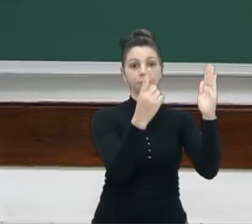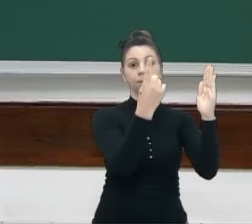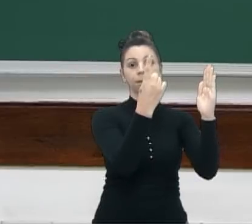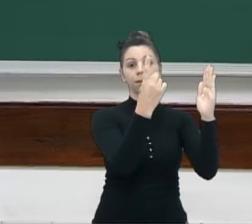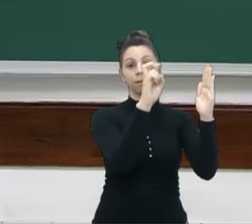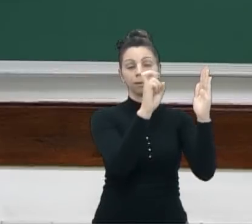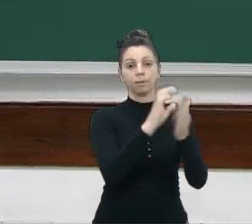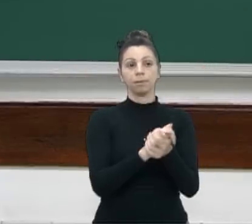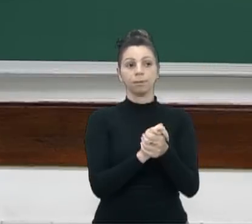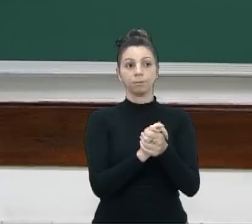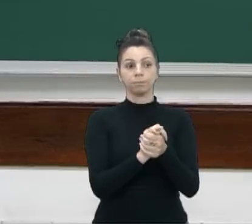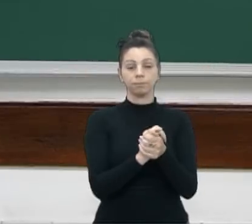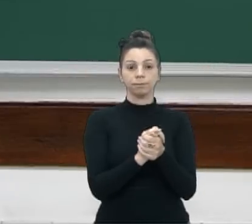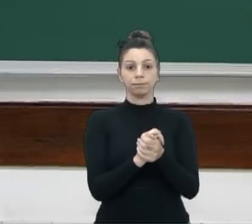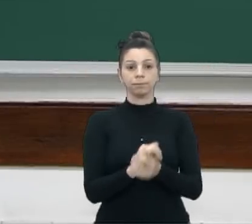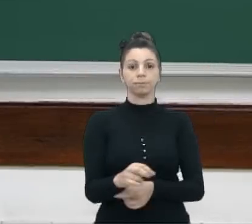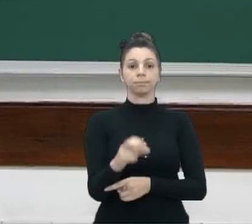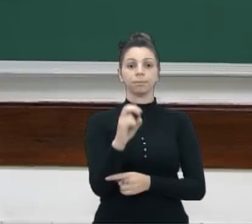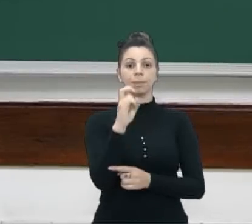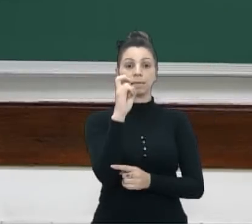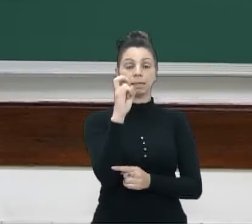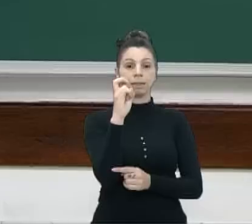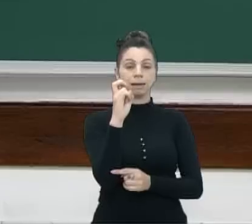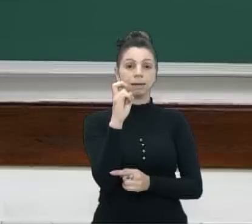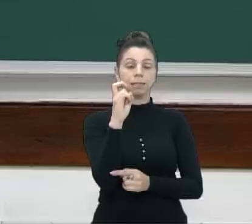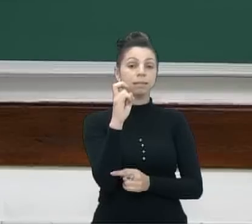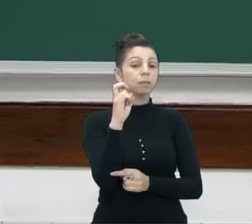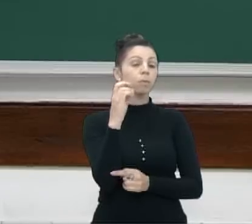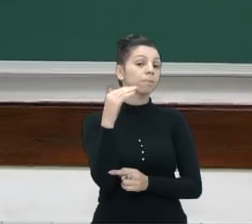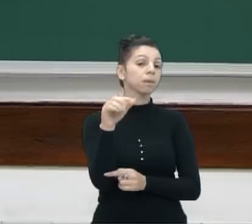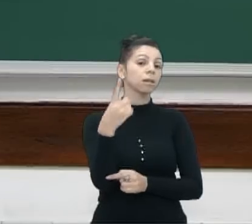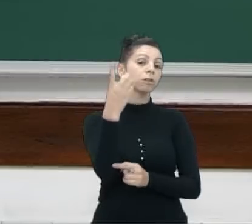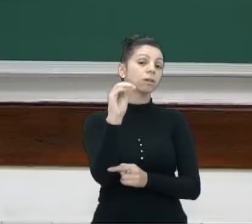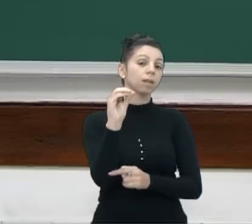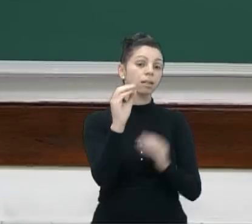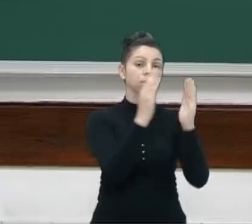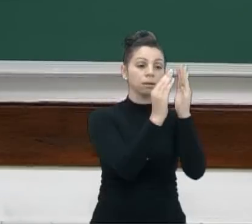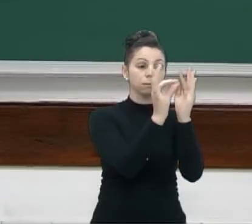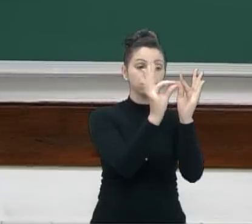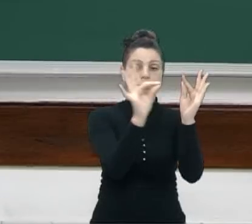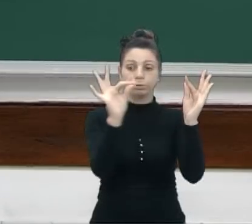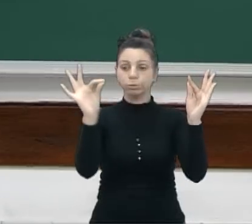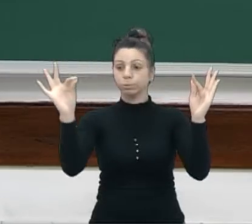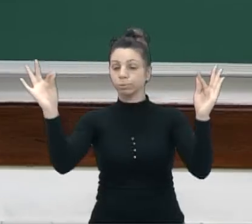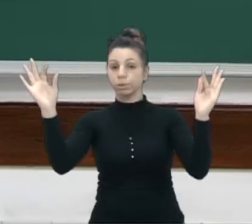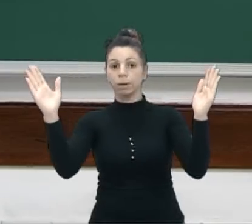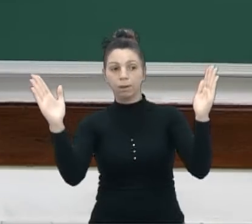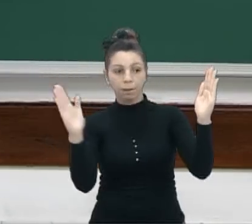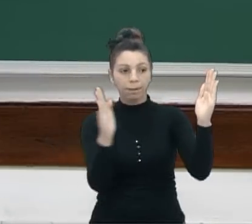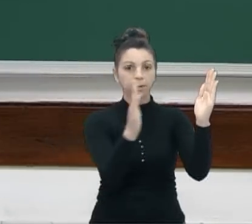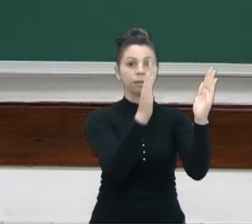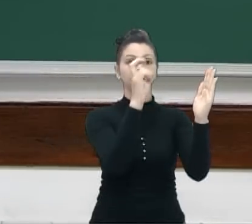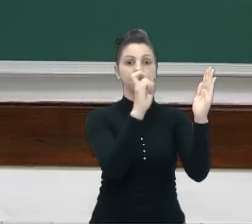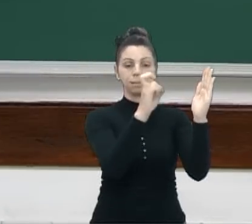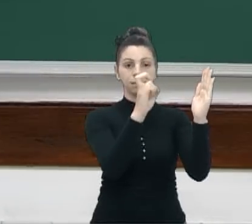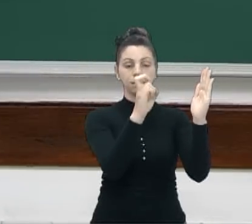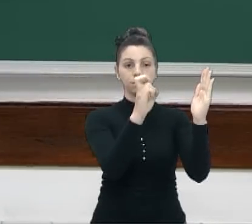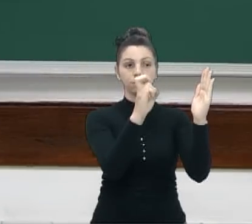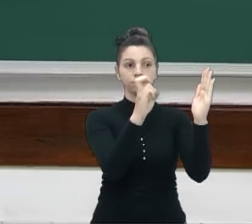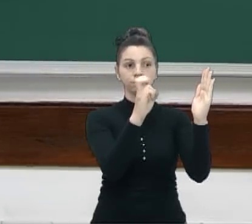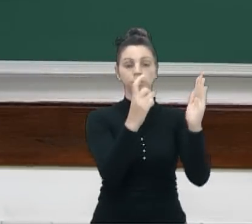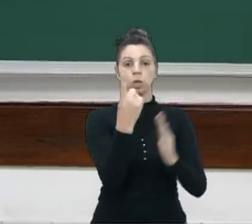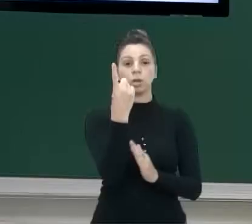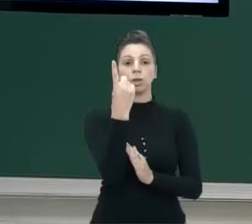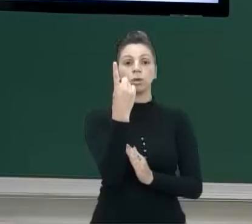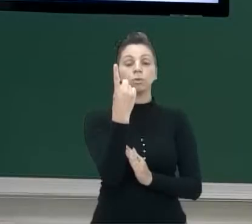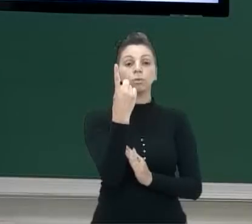eu estou considerando metade do inteiro. 1/2. 1 não é metade de 2? Então eu estou considerando a metade do